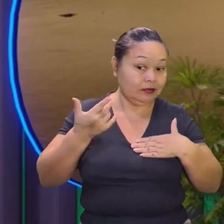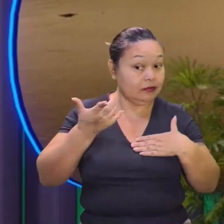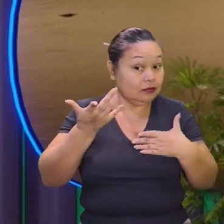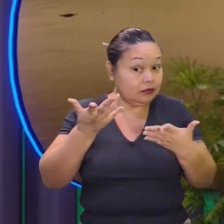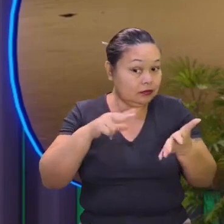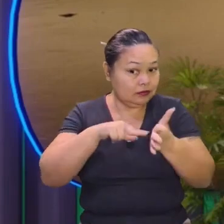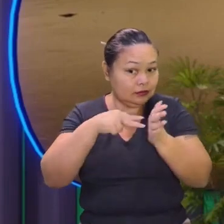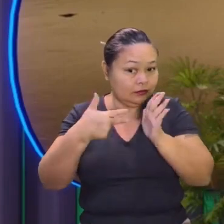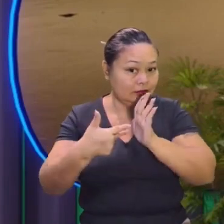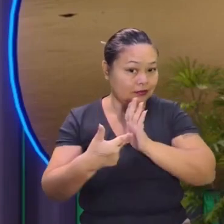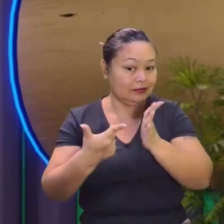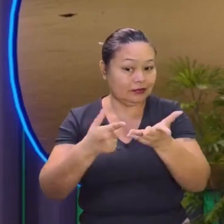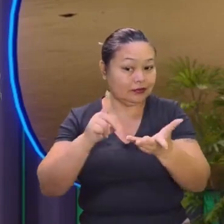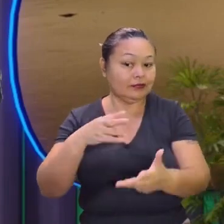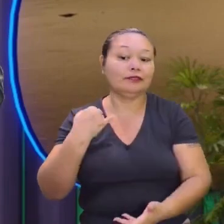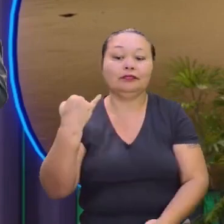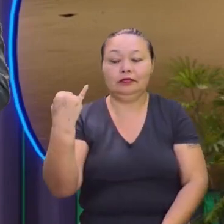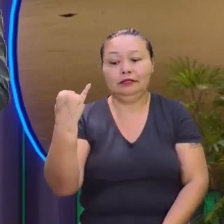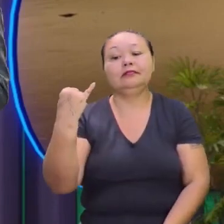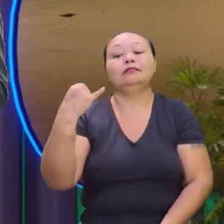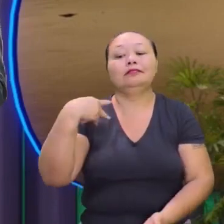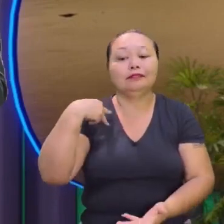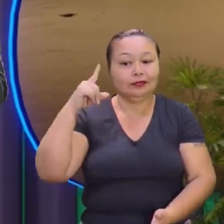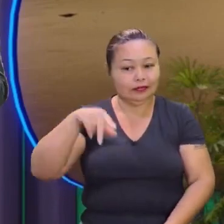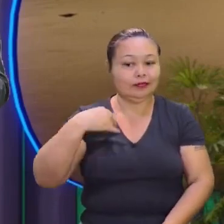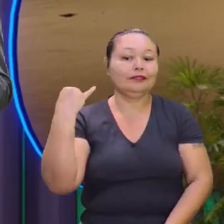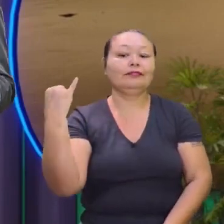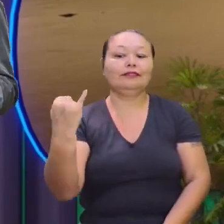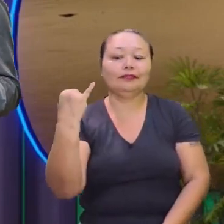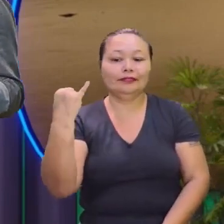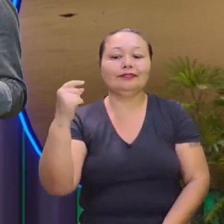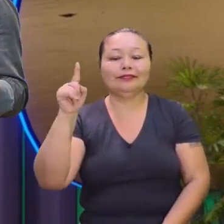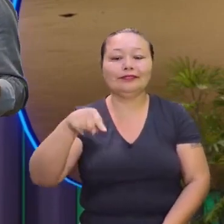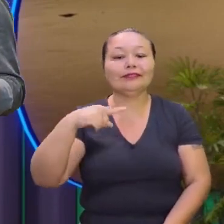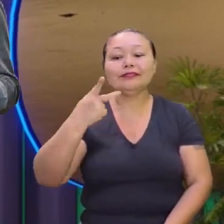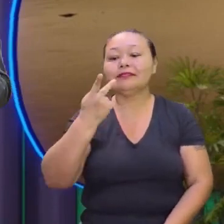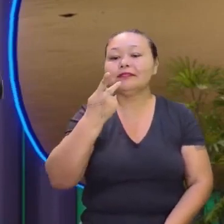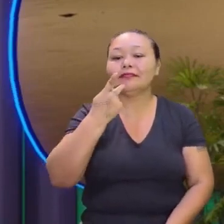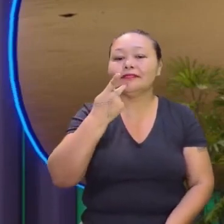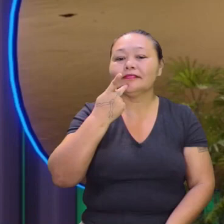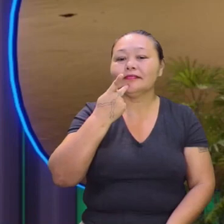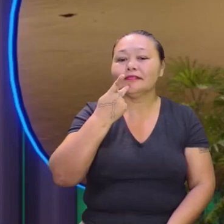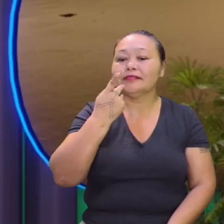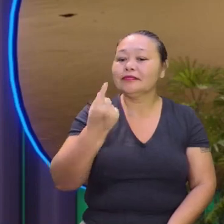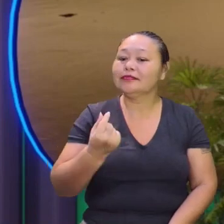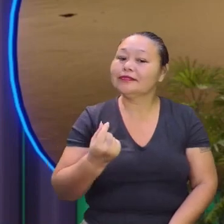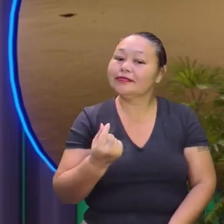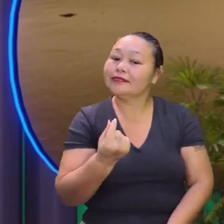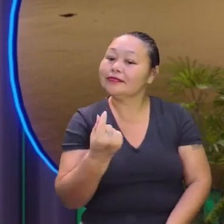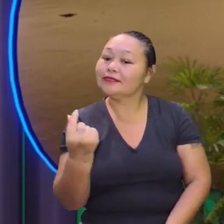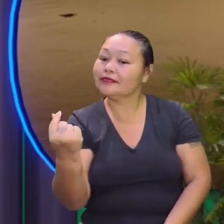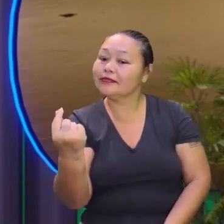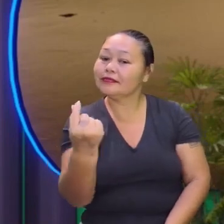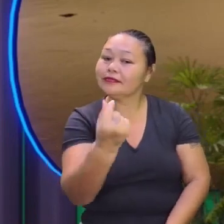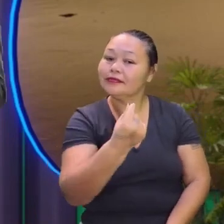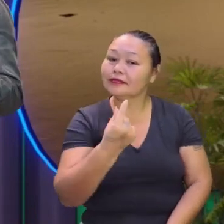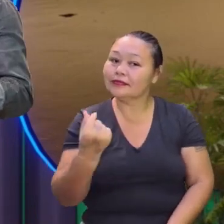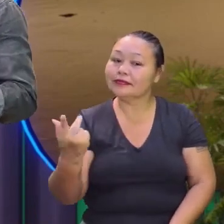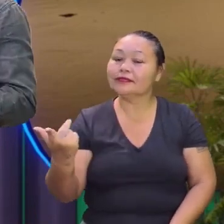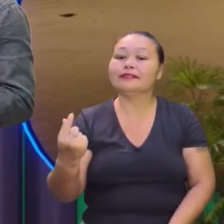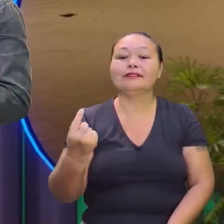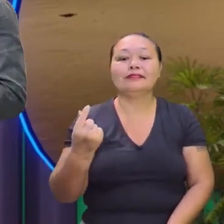quer dizer que não seja importante. Ah, é muito importante. Afinal, estamos falando de economia.